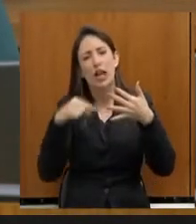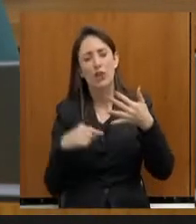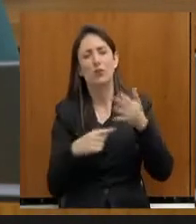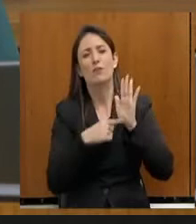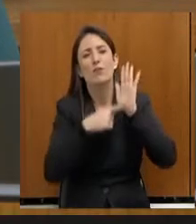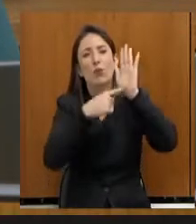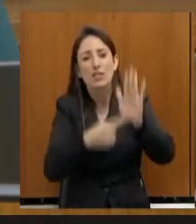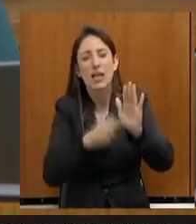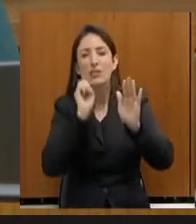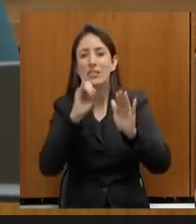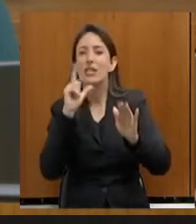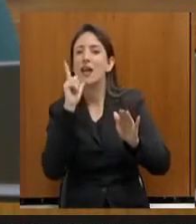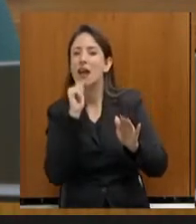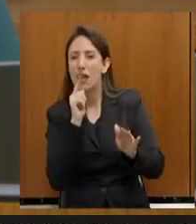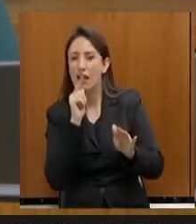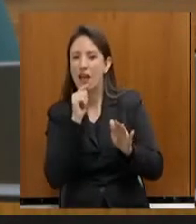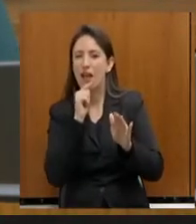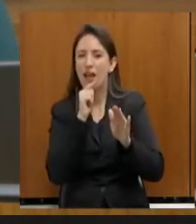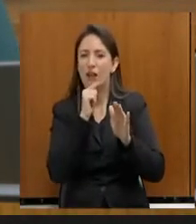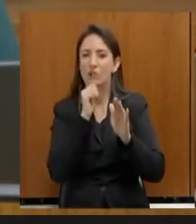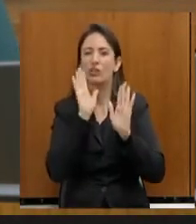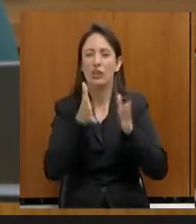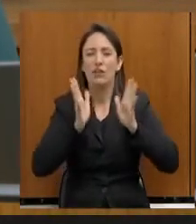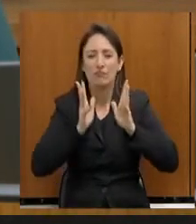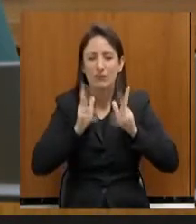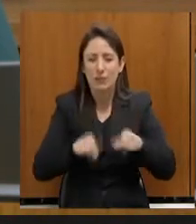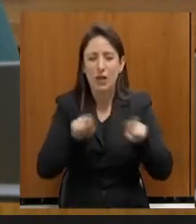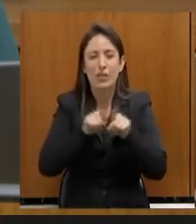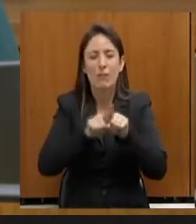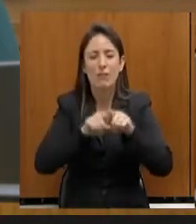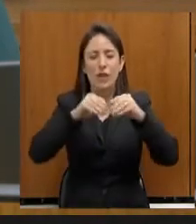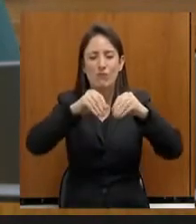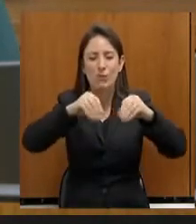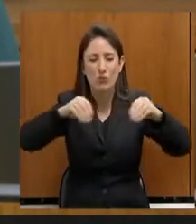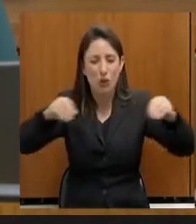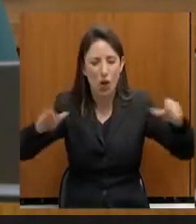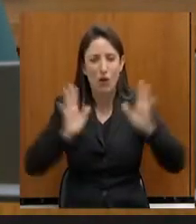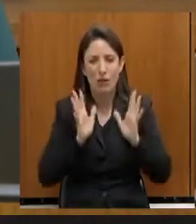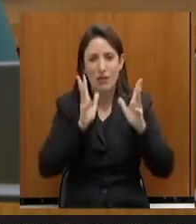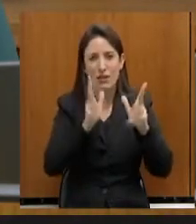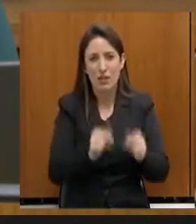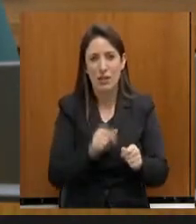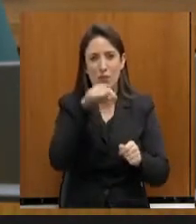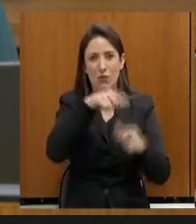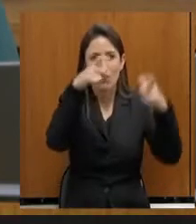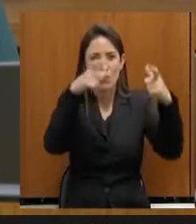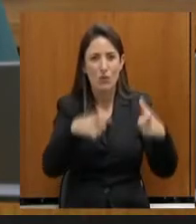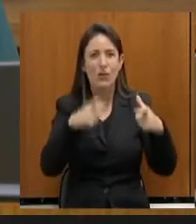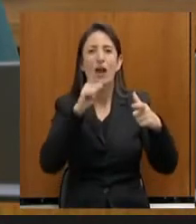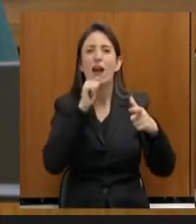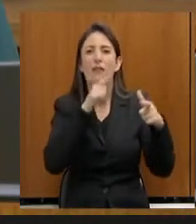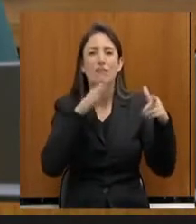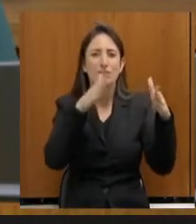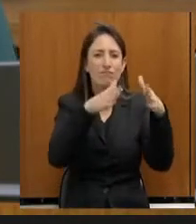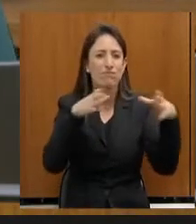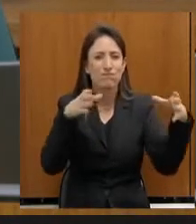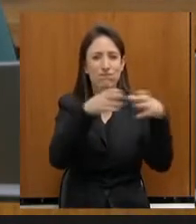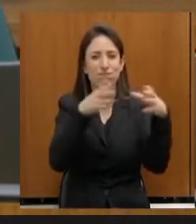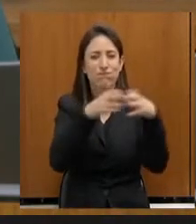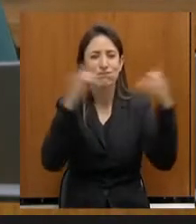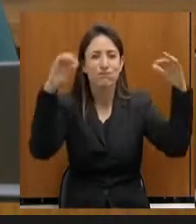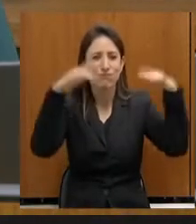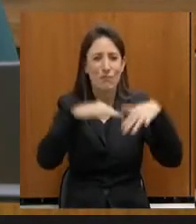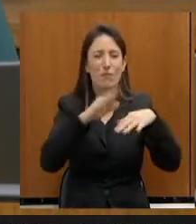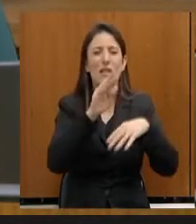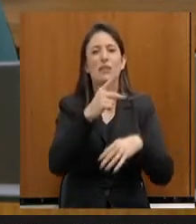água e de qualidade do solo na bacia do Paraopeba Além disso nós temos algumas ações que eu gostaria aqui de destacar na